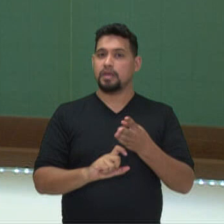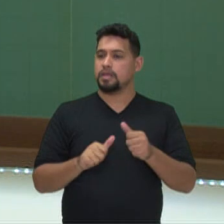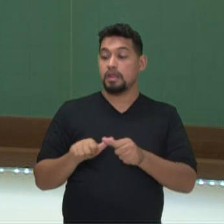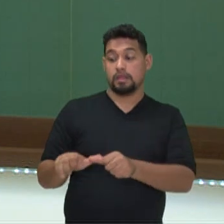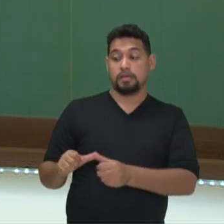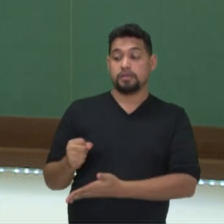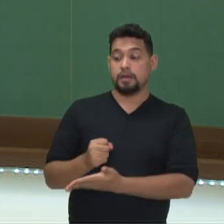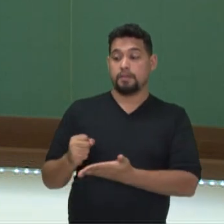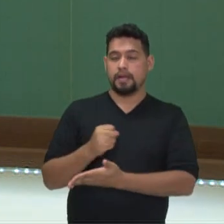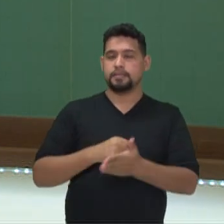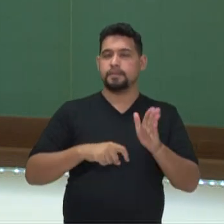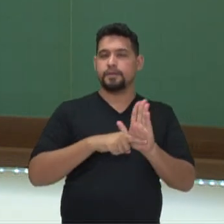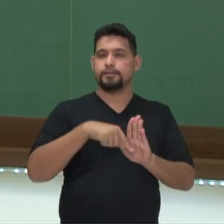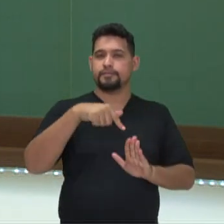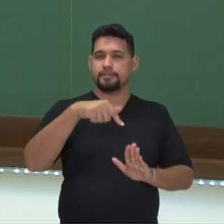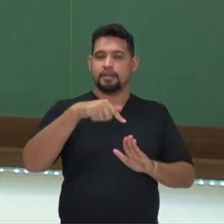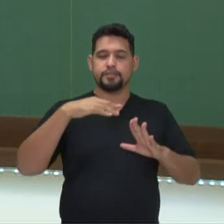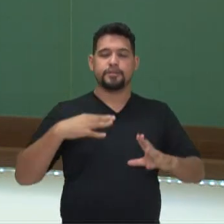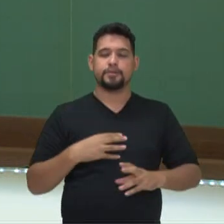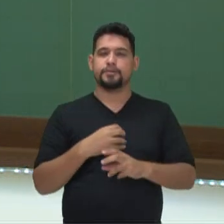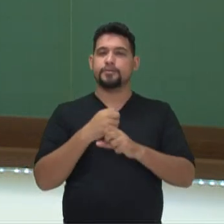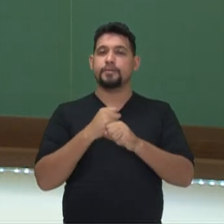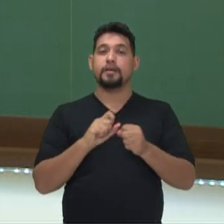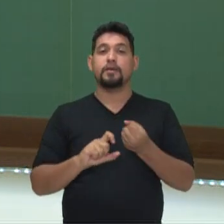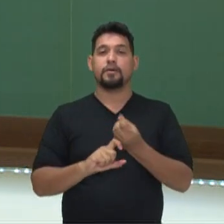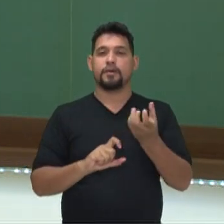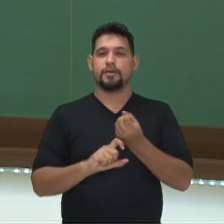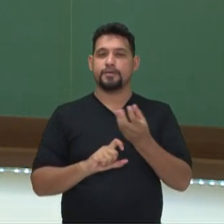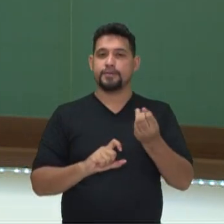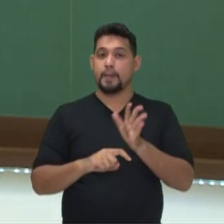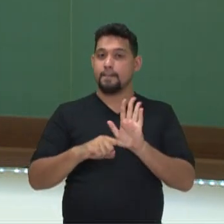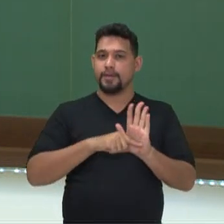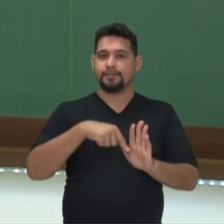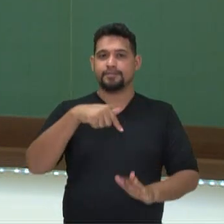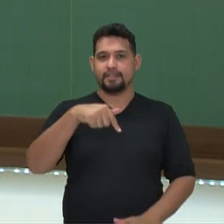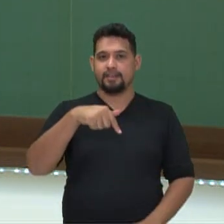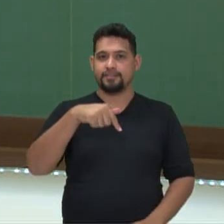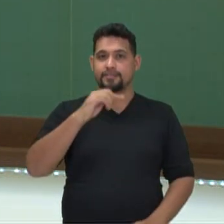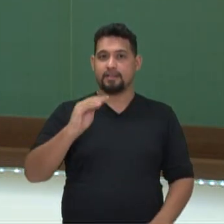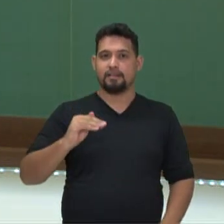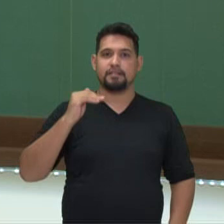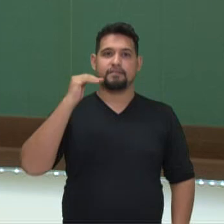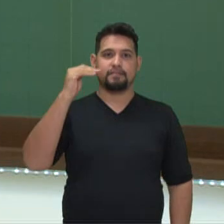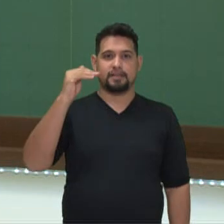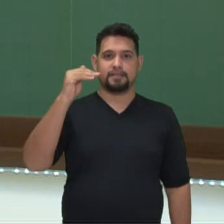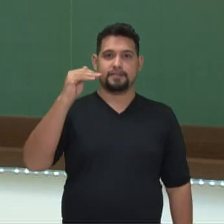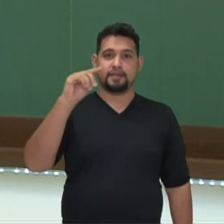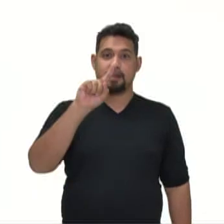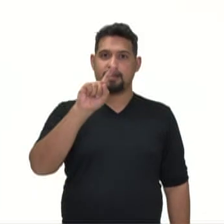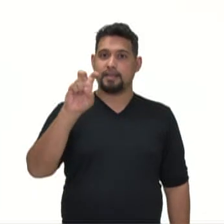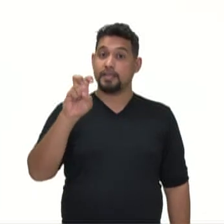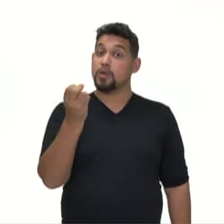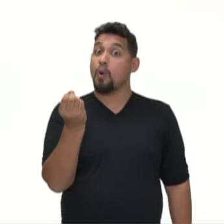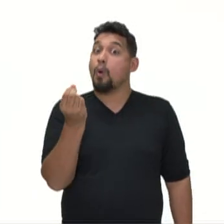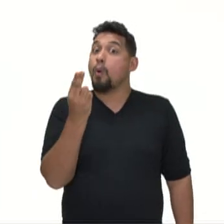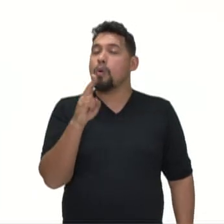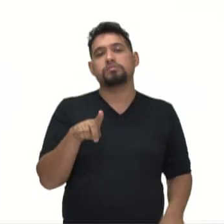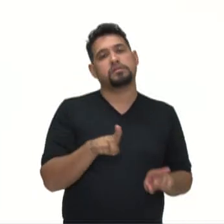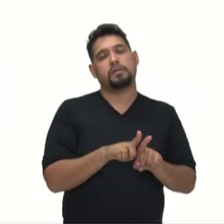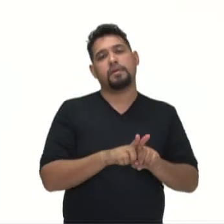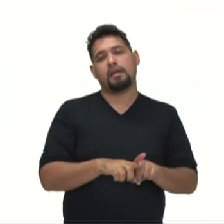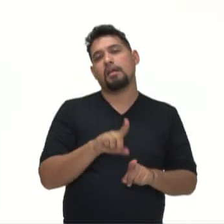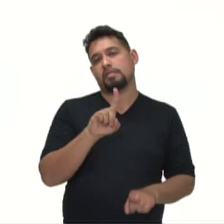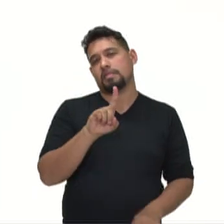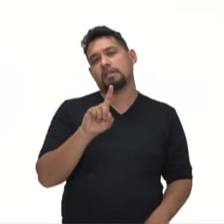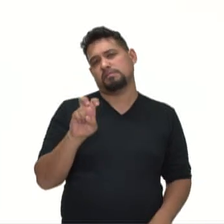base menos 7 e multiplico os expoentes. Menos 7 elevado a 15 ou a